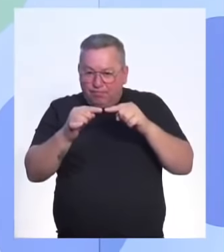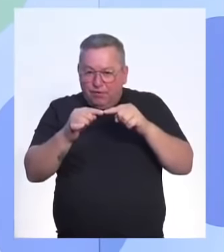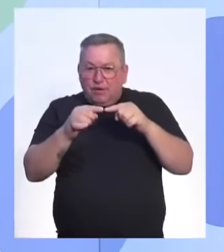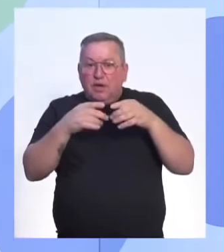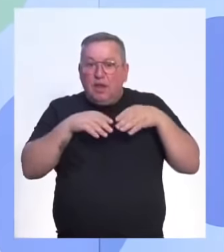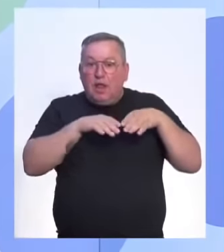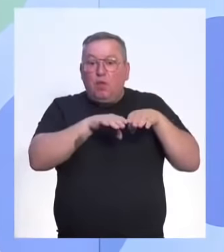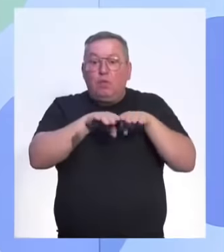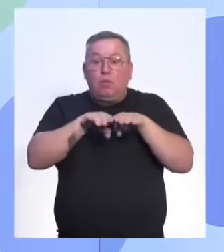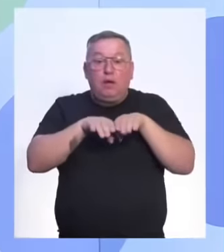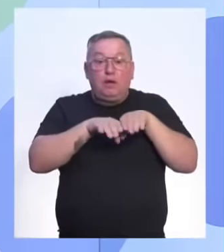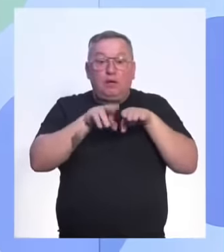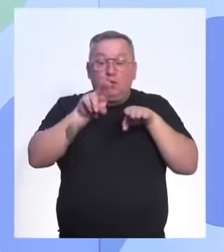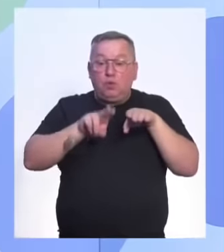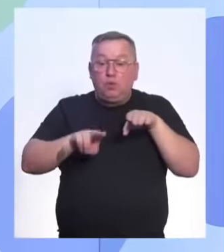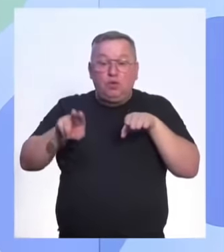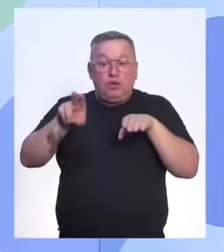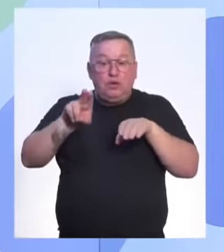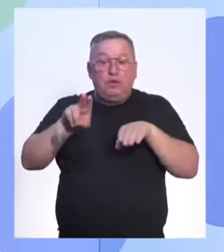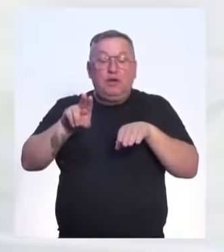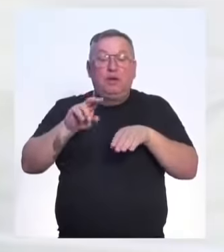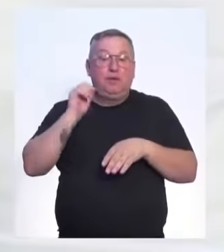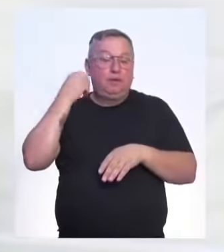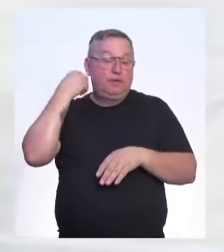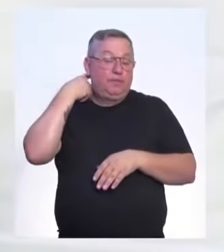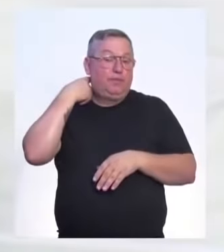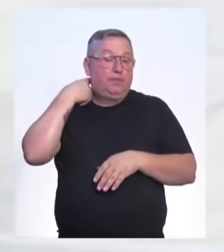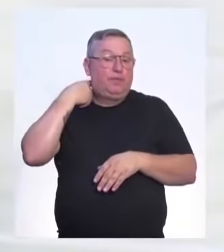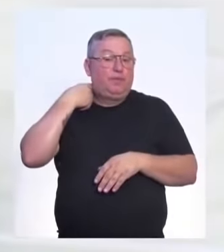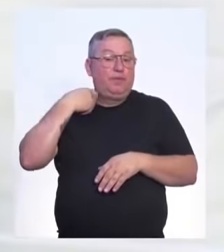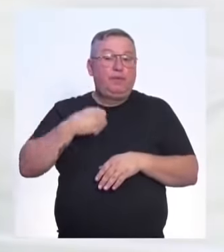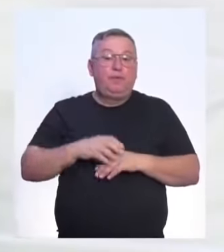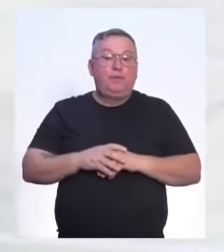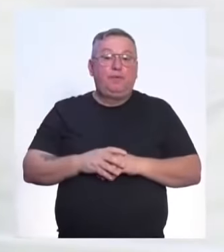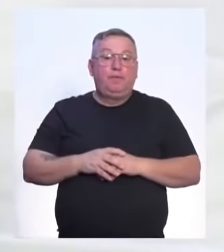padrão utilizado, né, Osmar? Sim, é verdade.